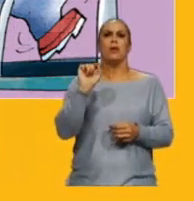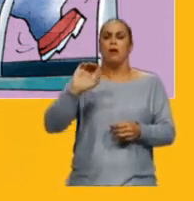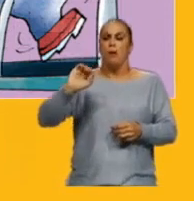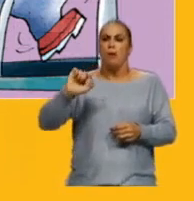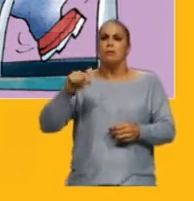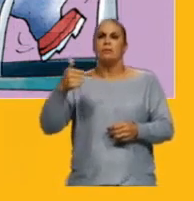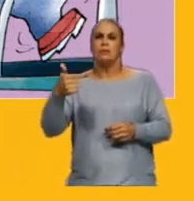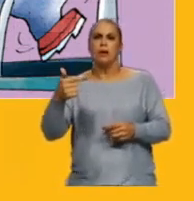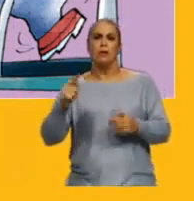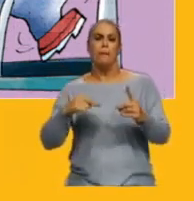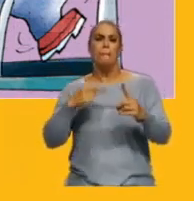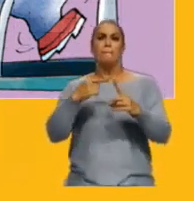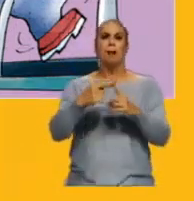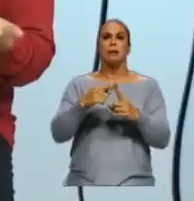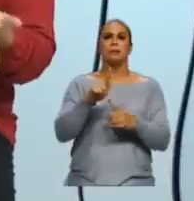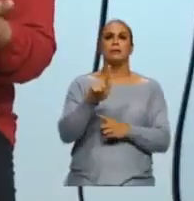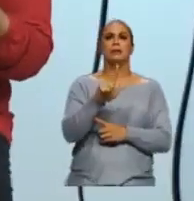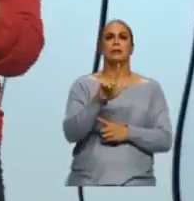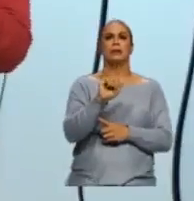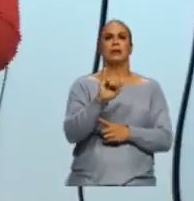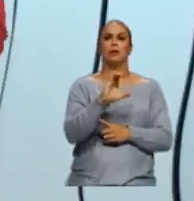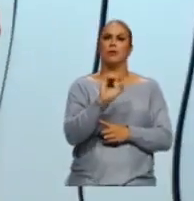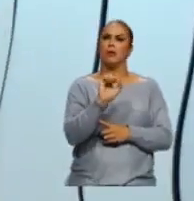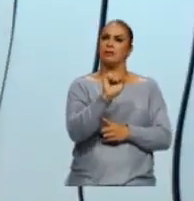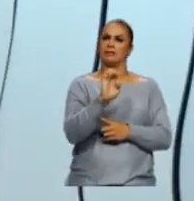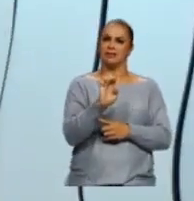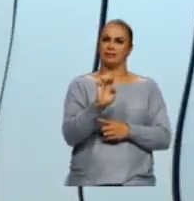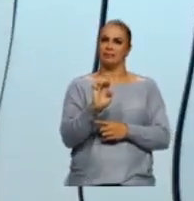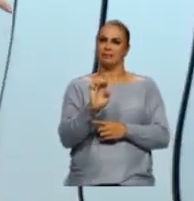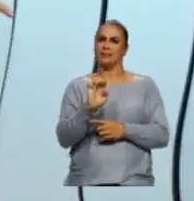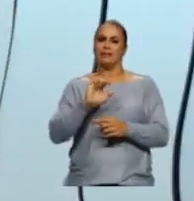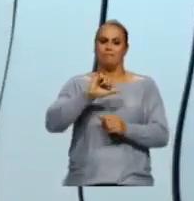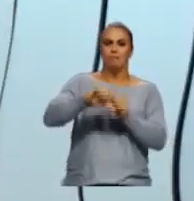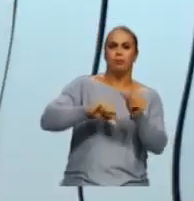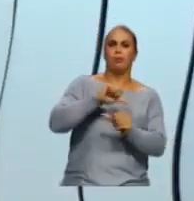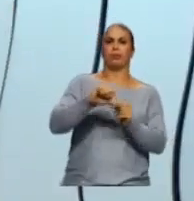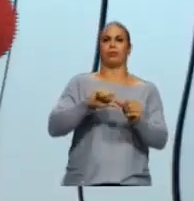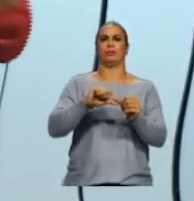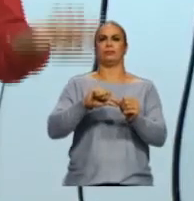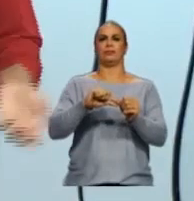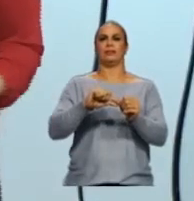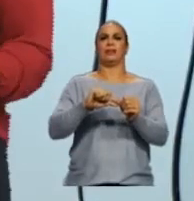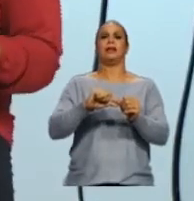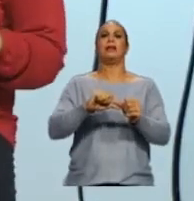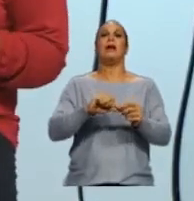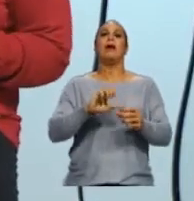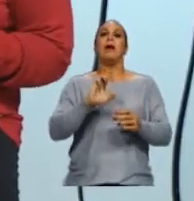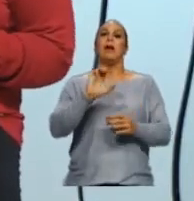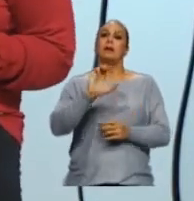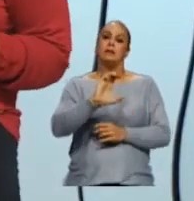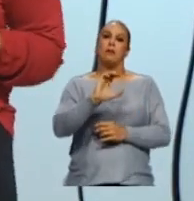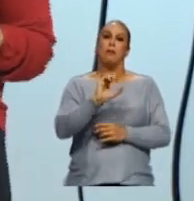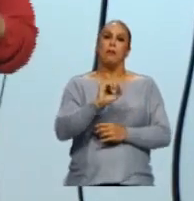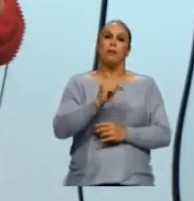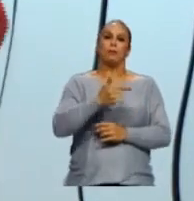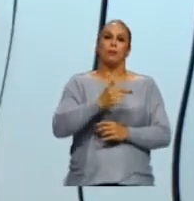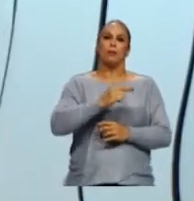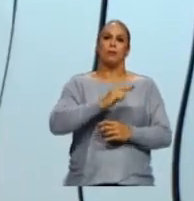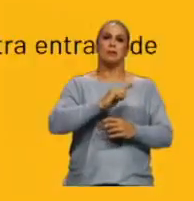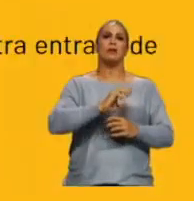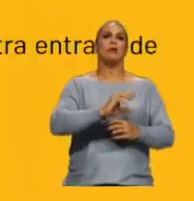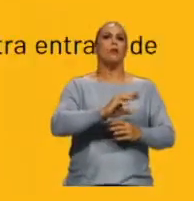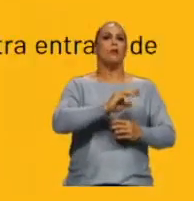liberar energia e gás carbônico. Então, essa energia te permite as atividades, o gás carbônico você solta para o ambiente.